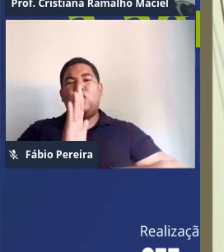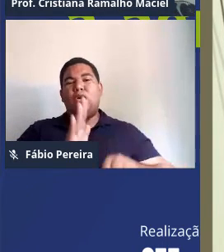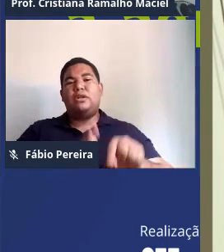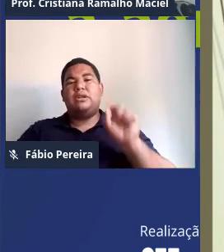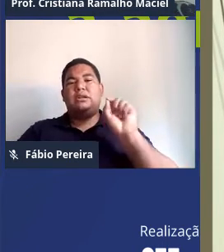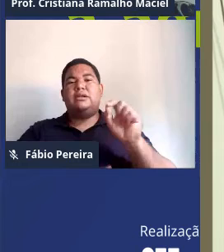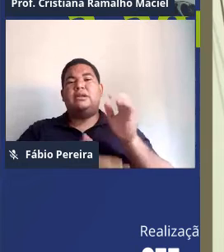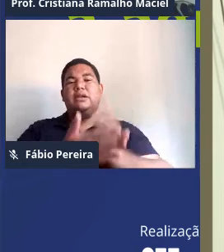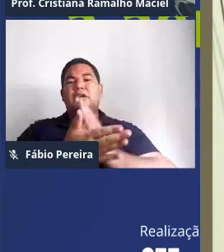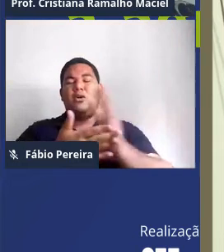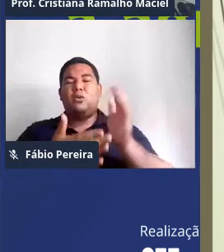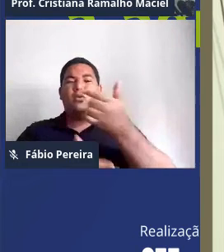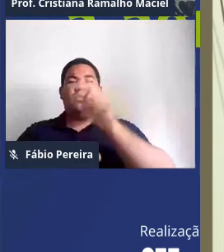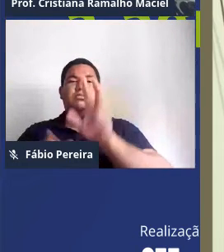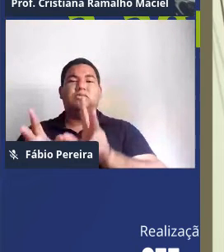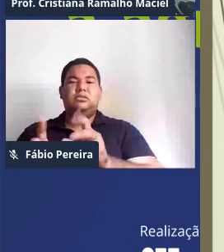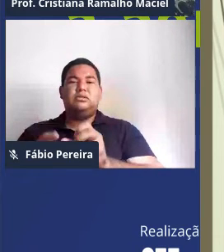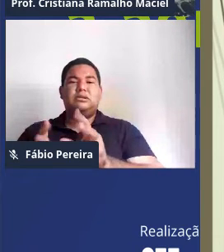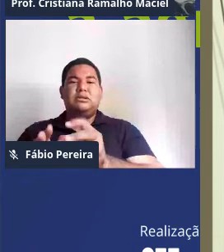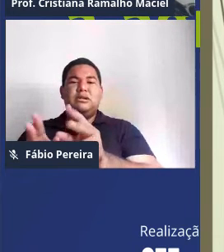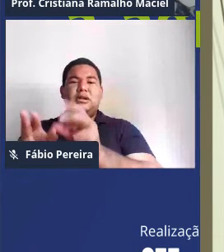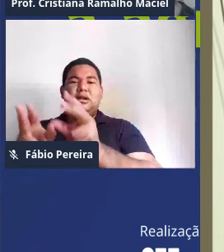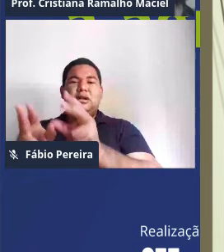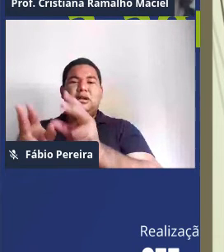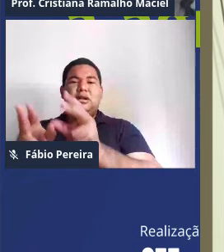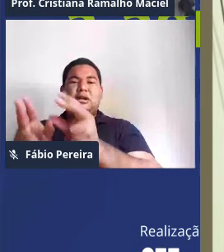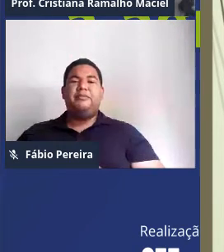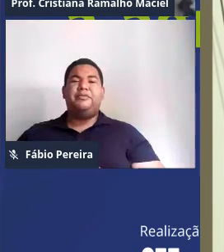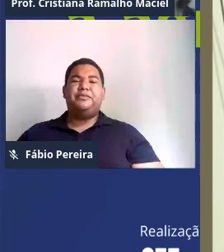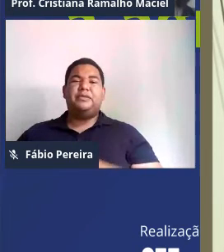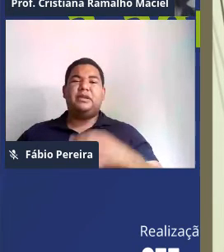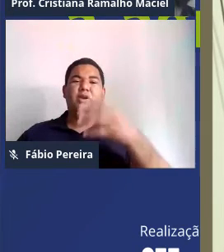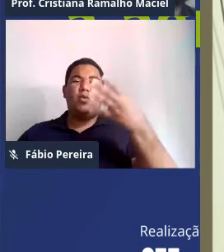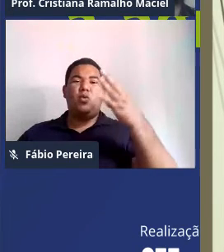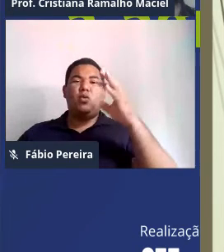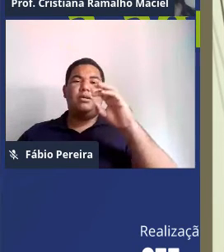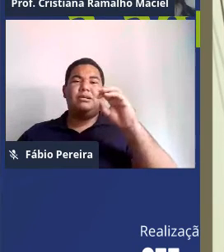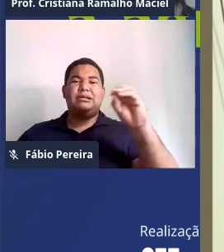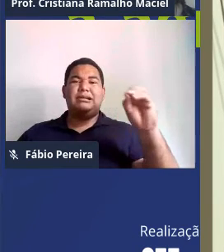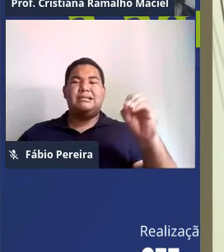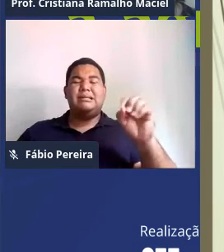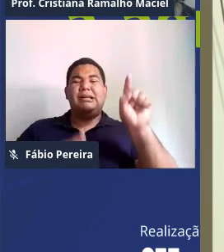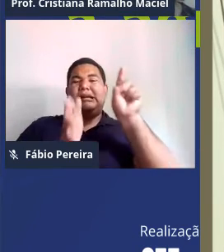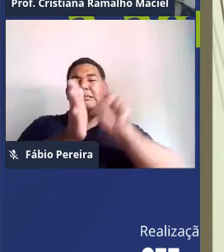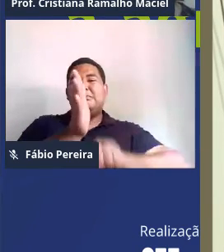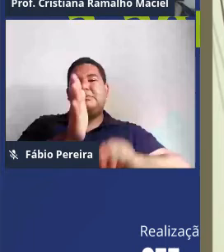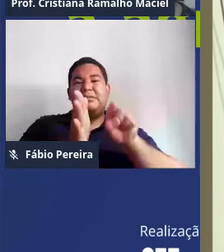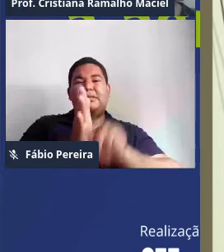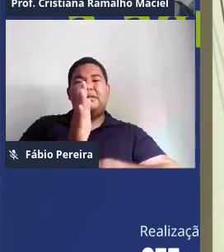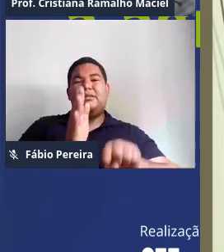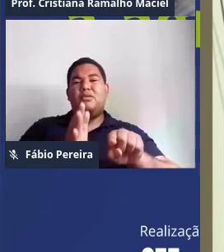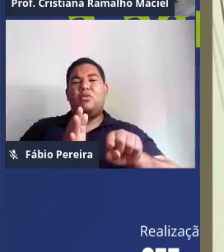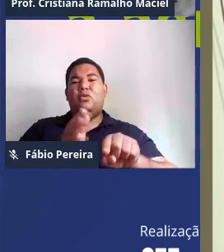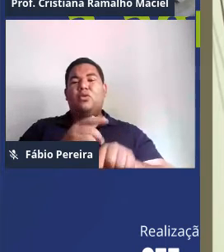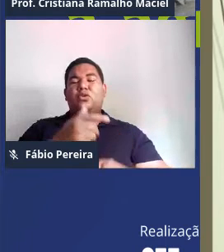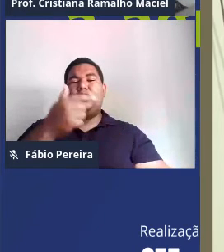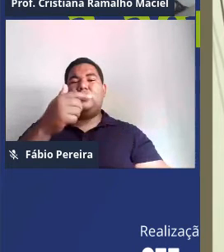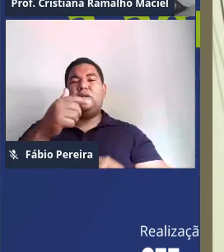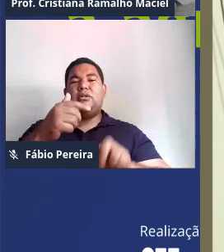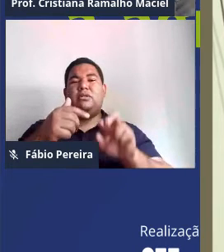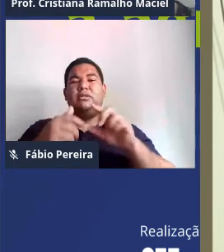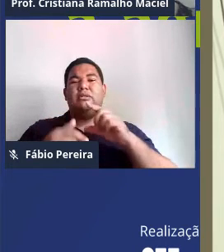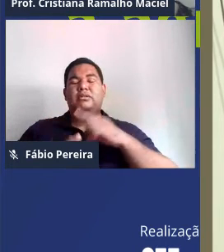de caranguejo sobrevive, numa dose 400 vezes menor, enquanto que o macrobráquio amazônico, em doses